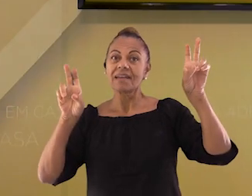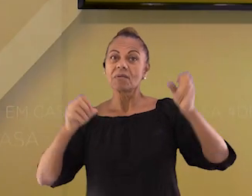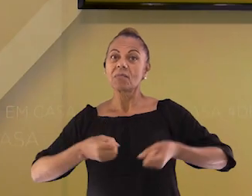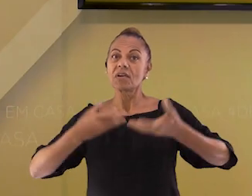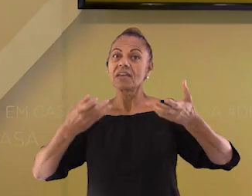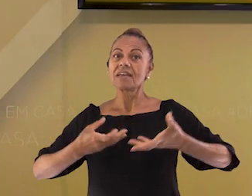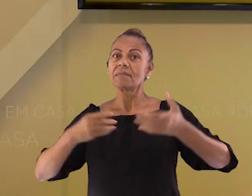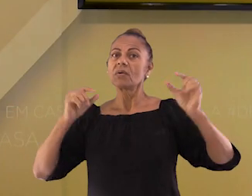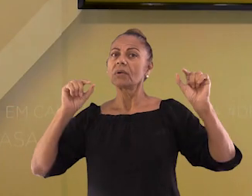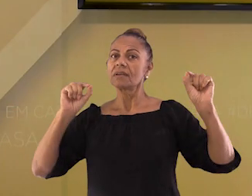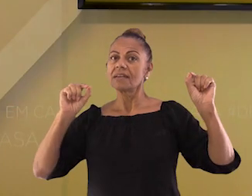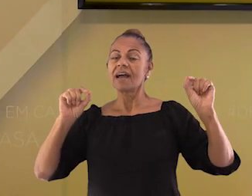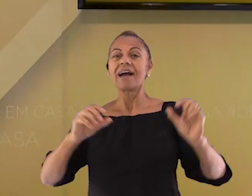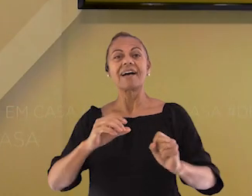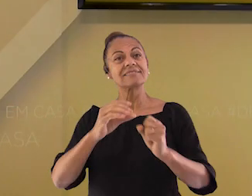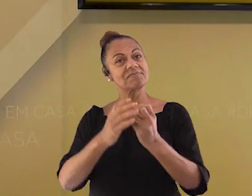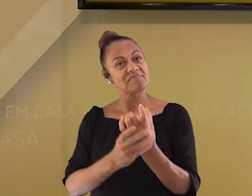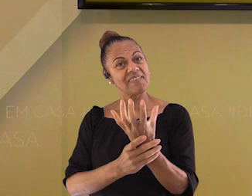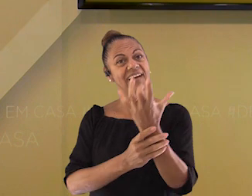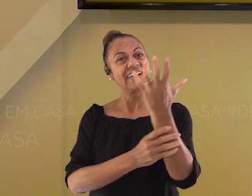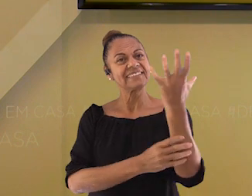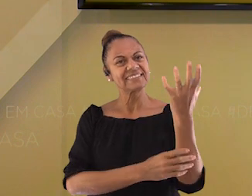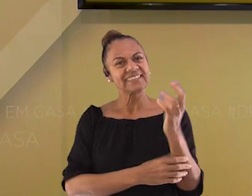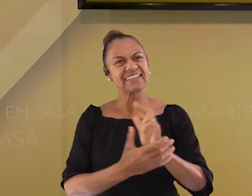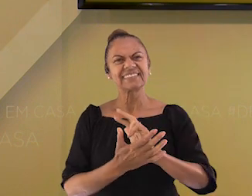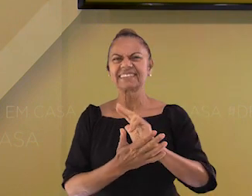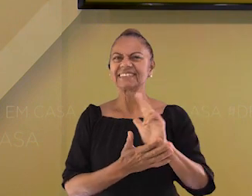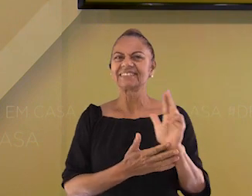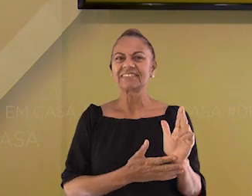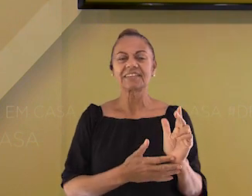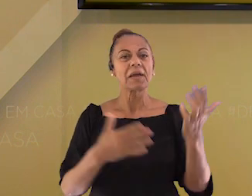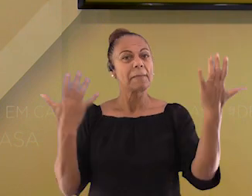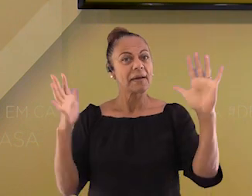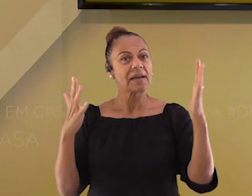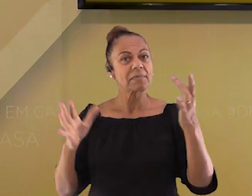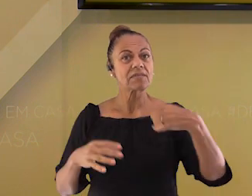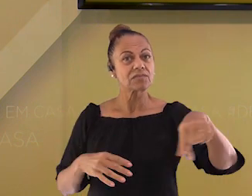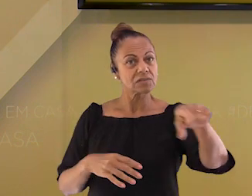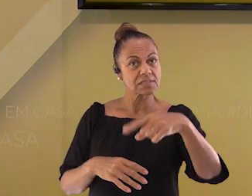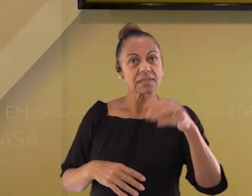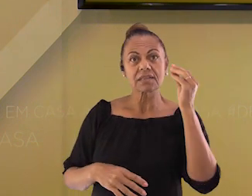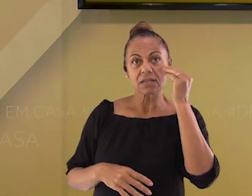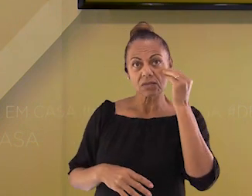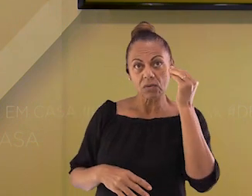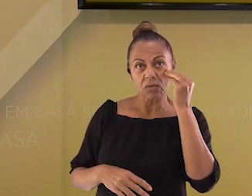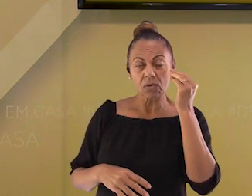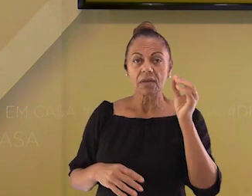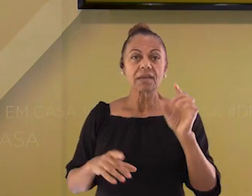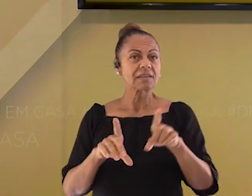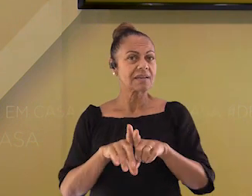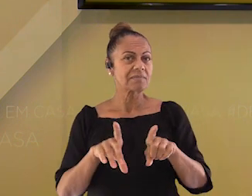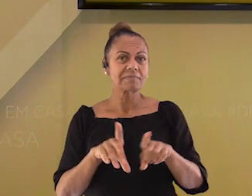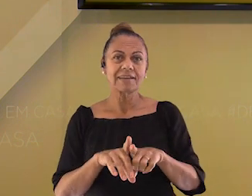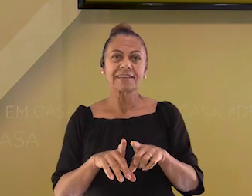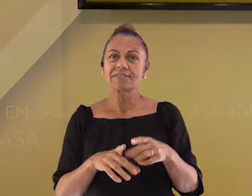poema são as plantas! Parabéns para você que acertou e para você que tentou